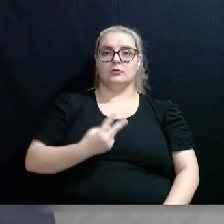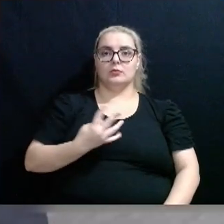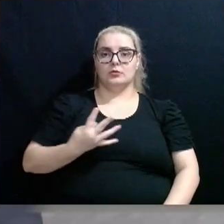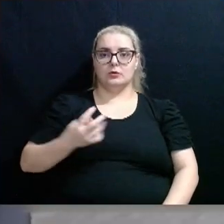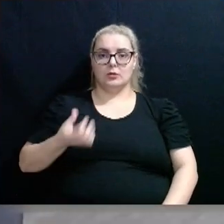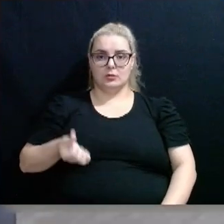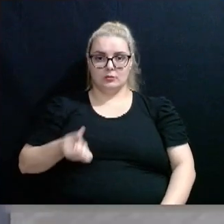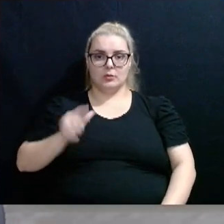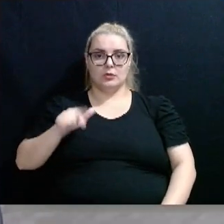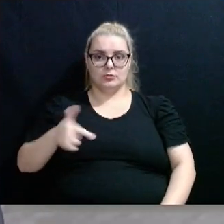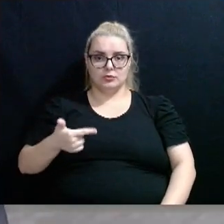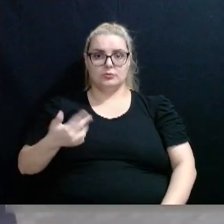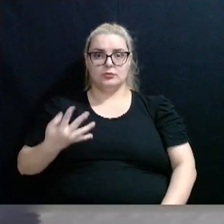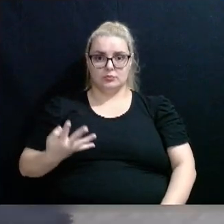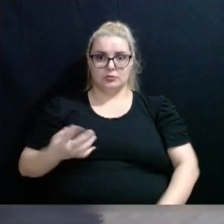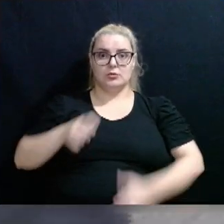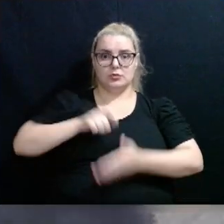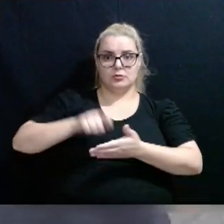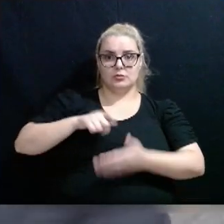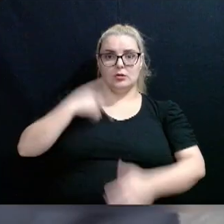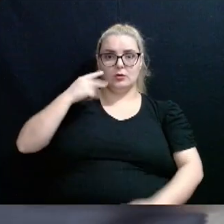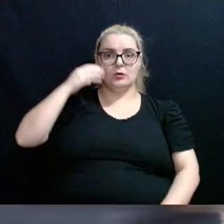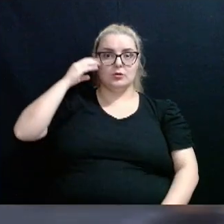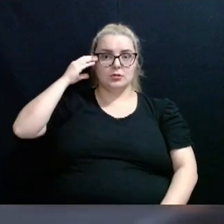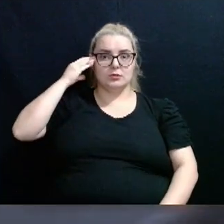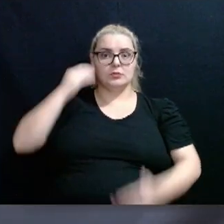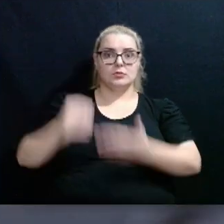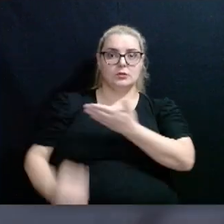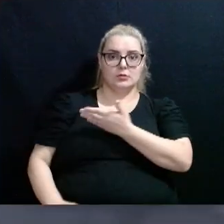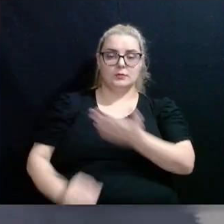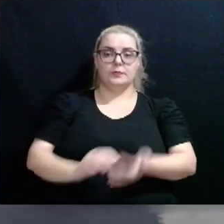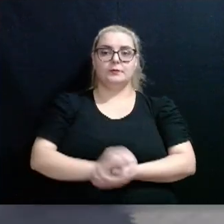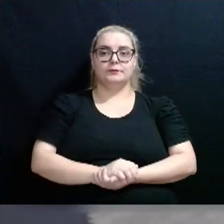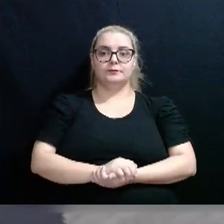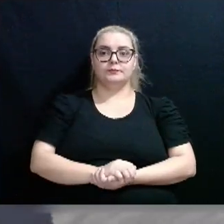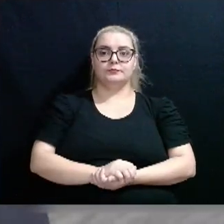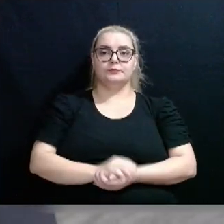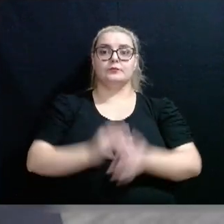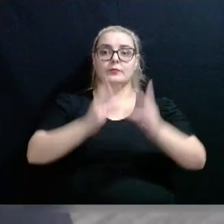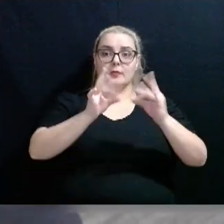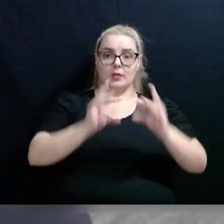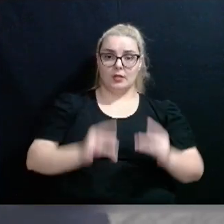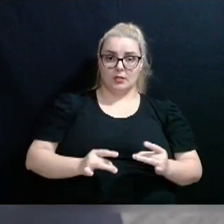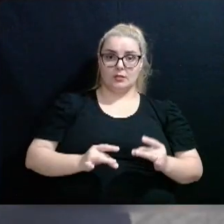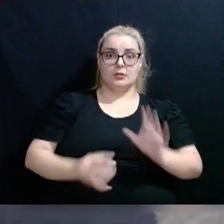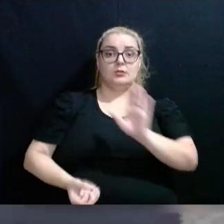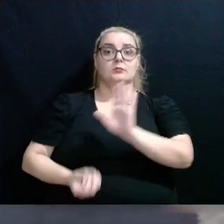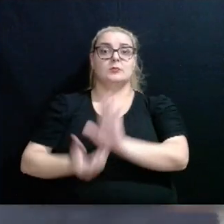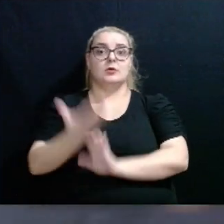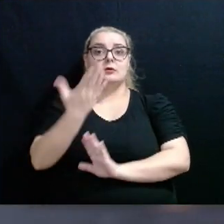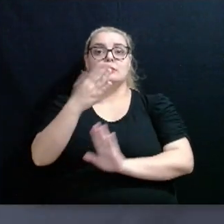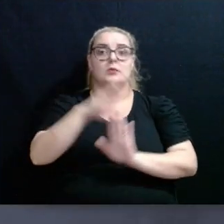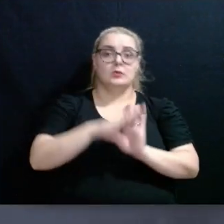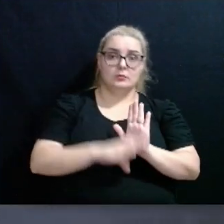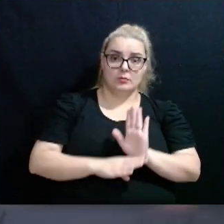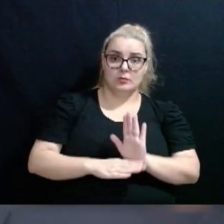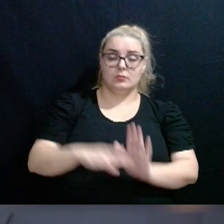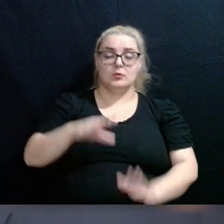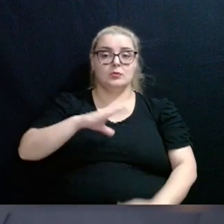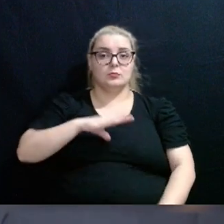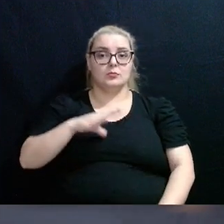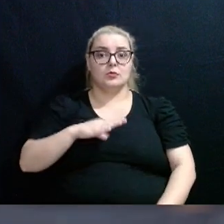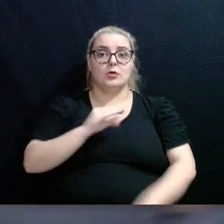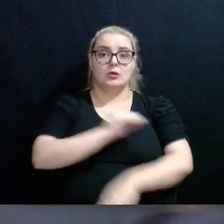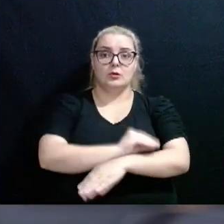2024, de autoria do vereador Luiz Cirilo, que dispõe sobre a criação do Programa Municipal Cuidado e